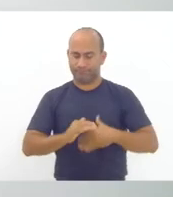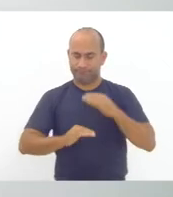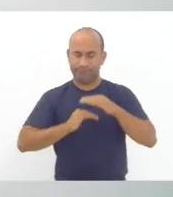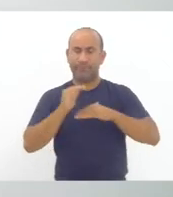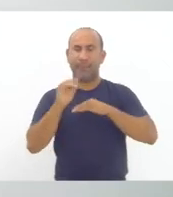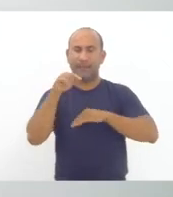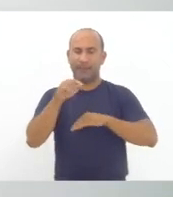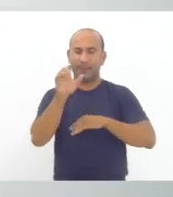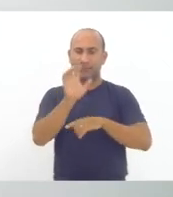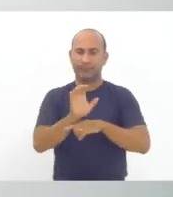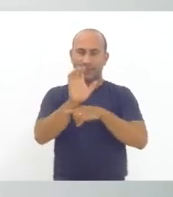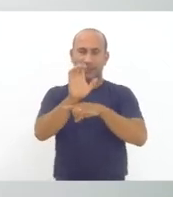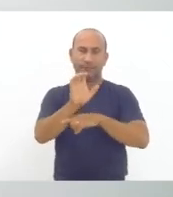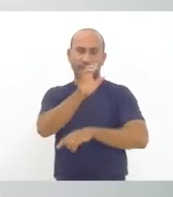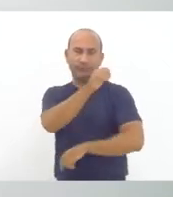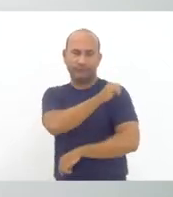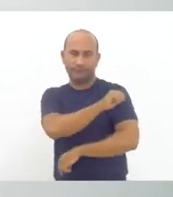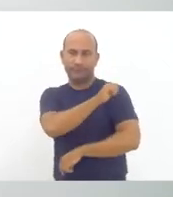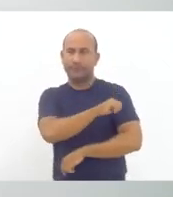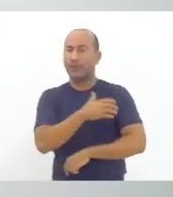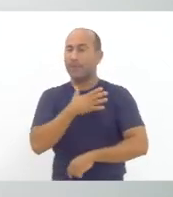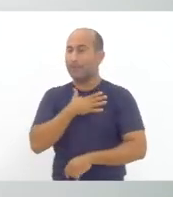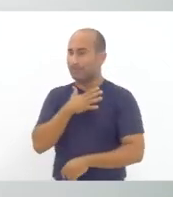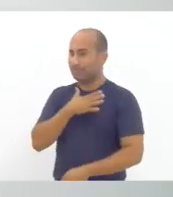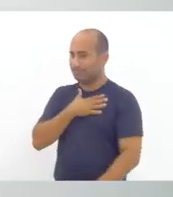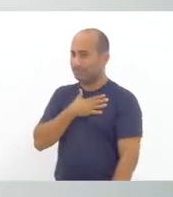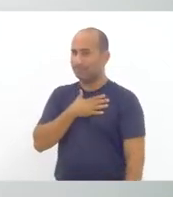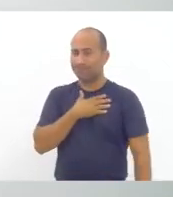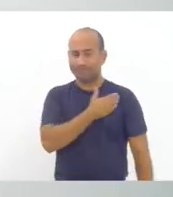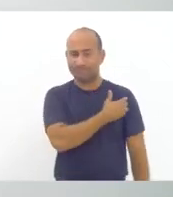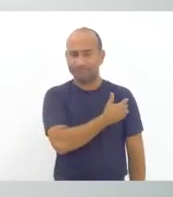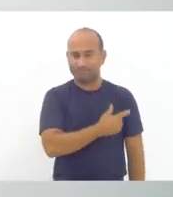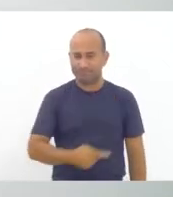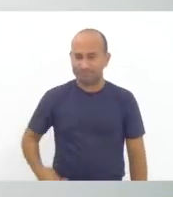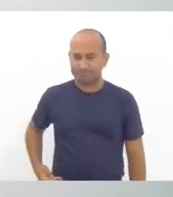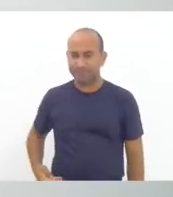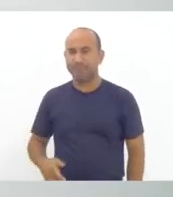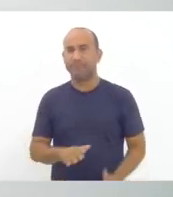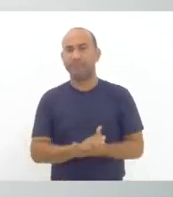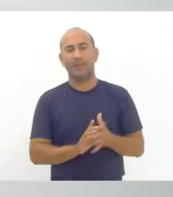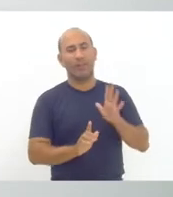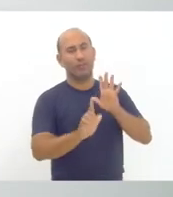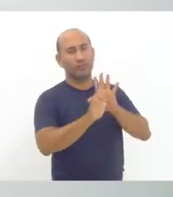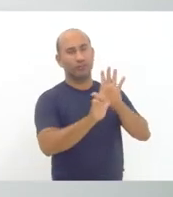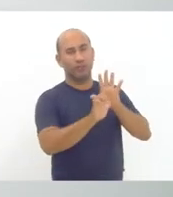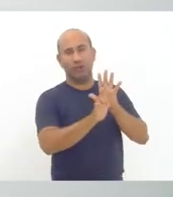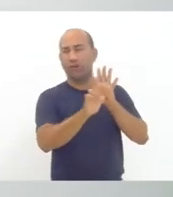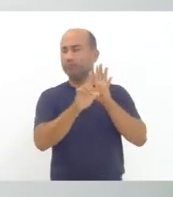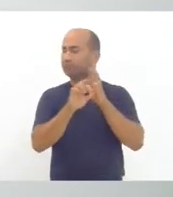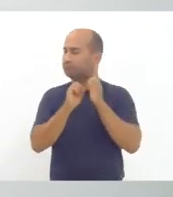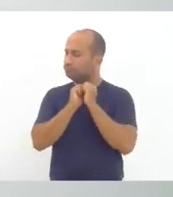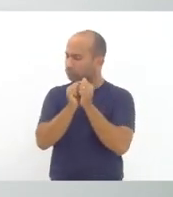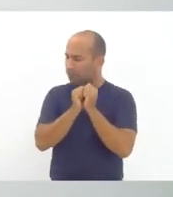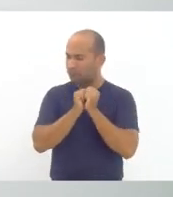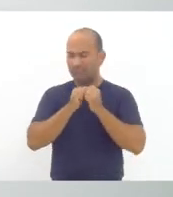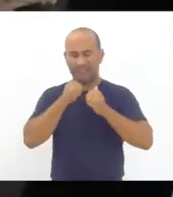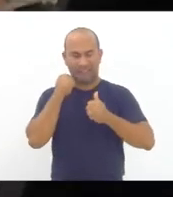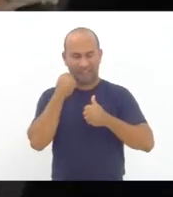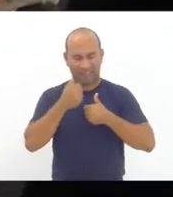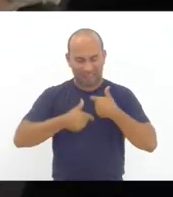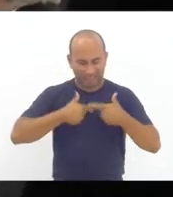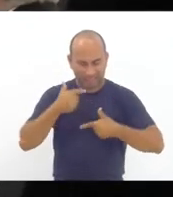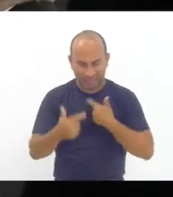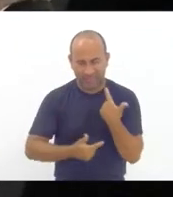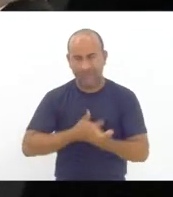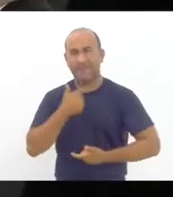pelo nosso Estado do Rio de Janeiro saudar o meu presidente Aldo Gonçalves presidente do sindilojas companheiro de guerra né a gente é